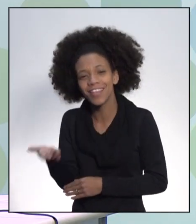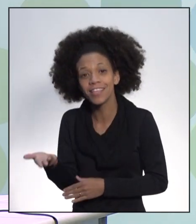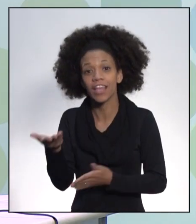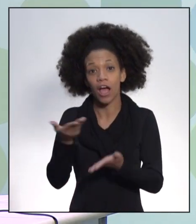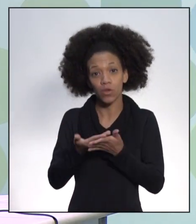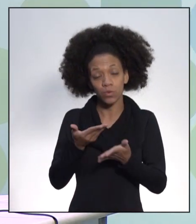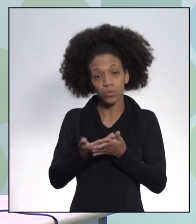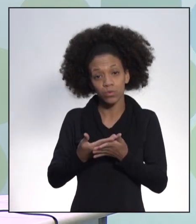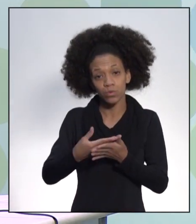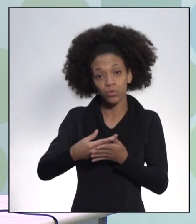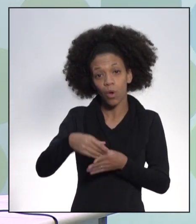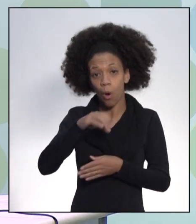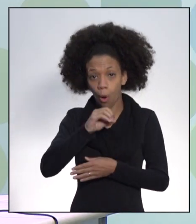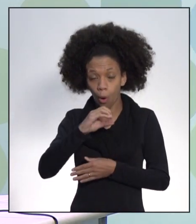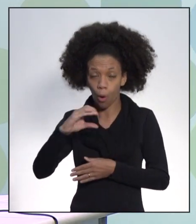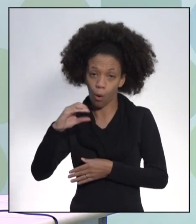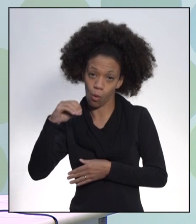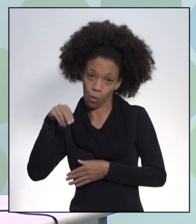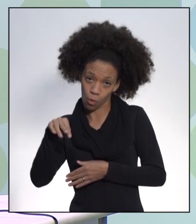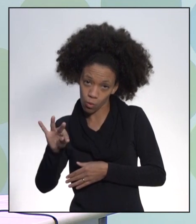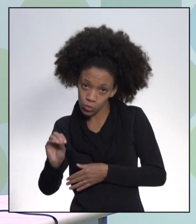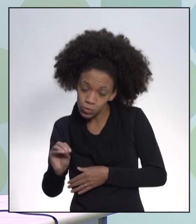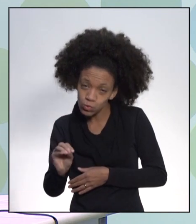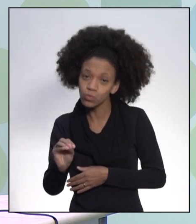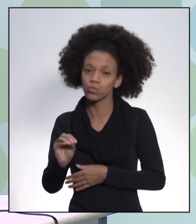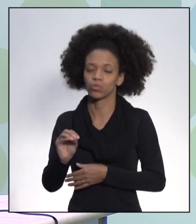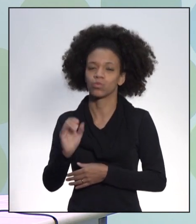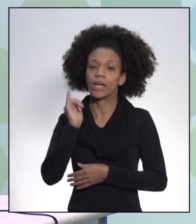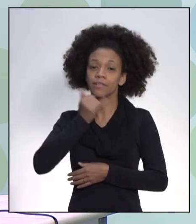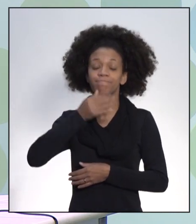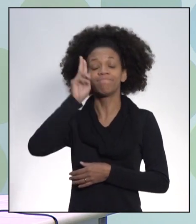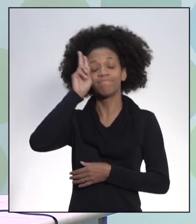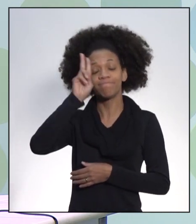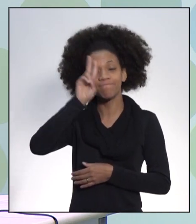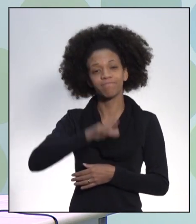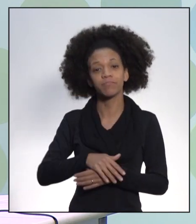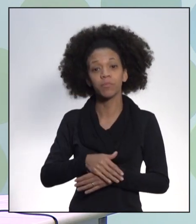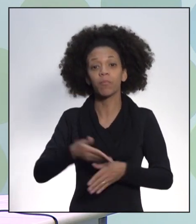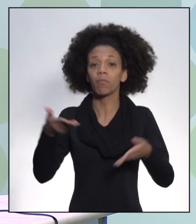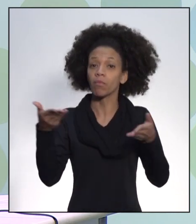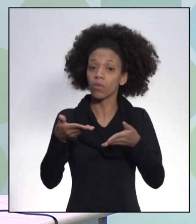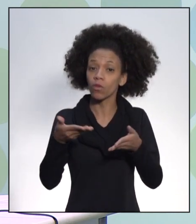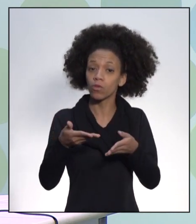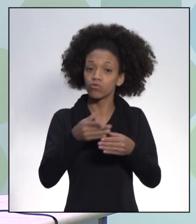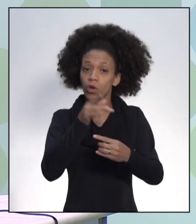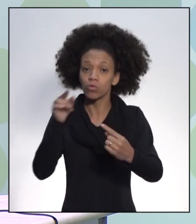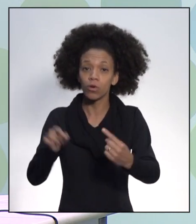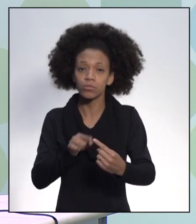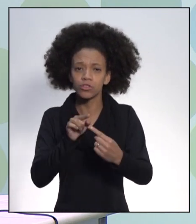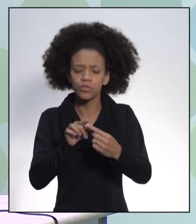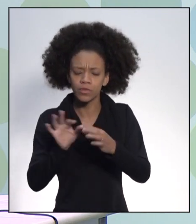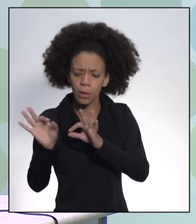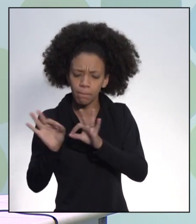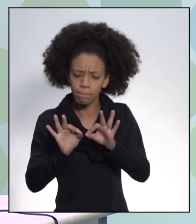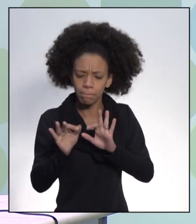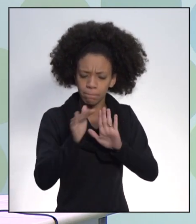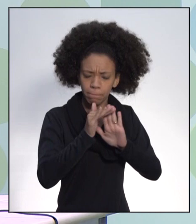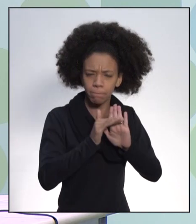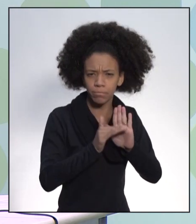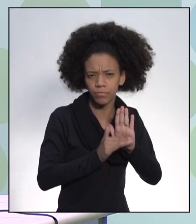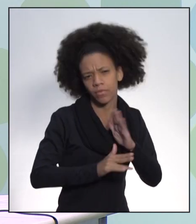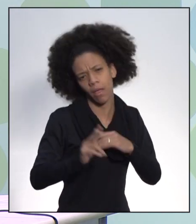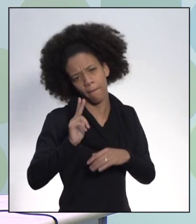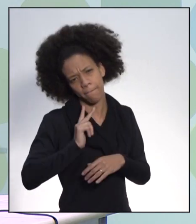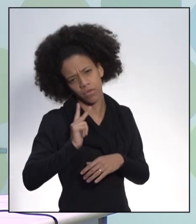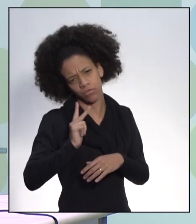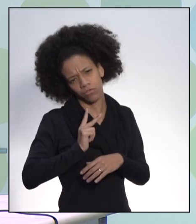o conto, alunos do primeiro ano do ensino médio, né? Hoje o objetivo da aula é estabelecer as particularidades do